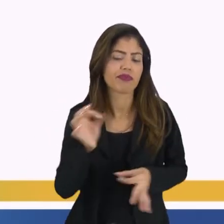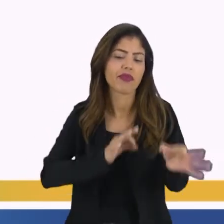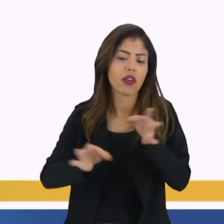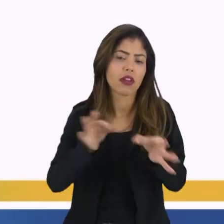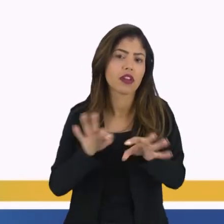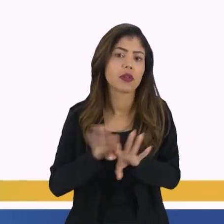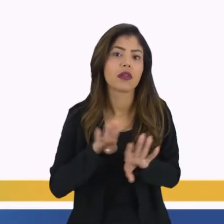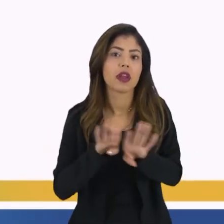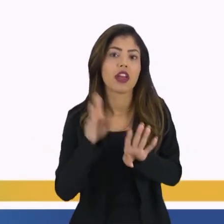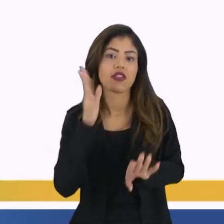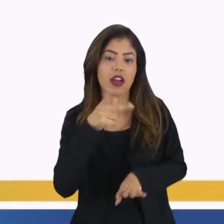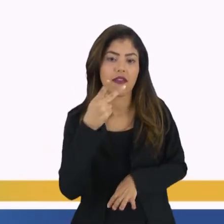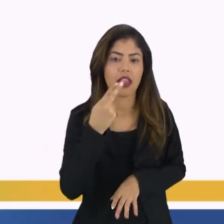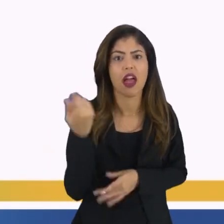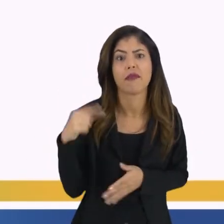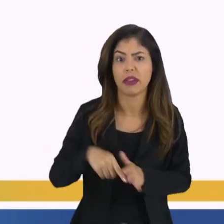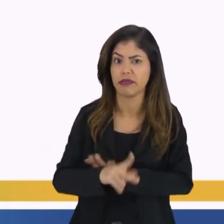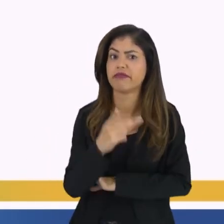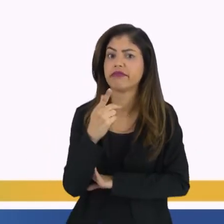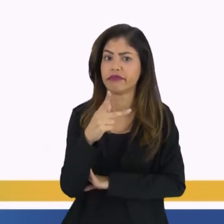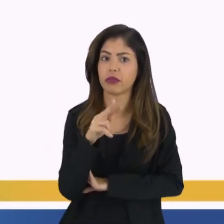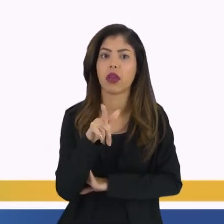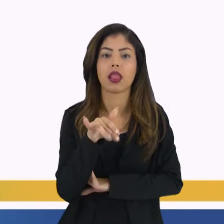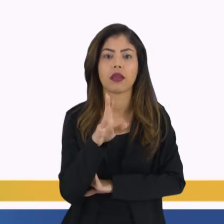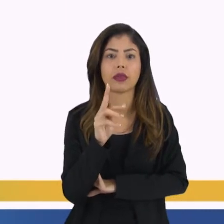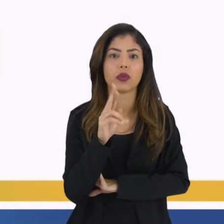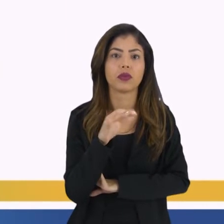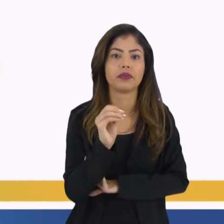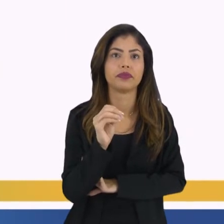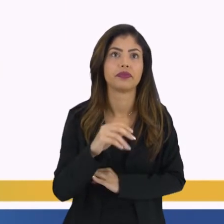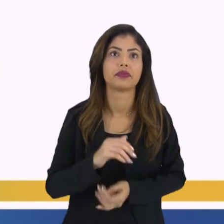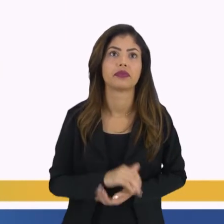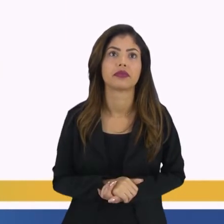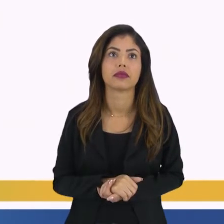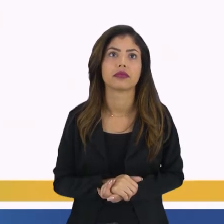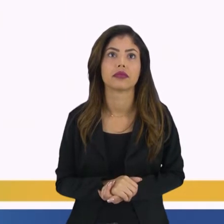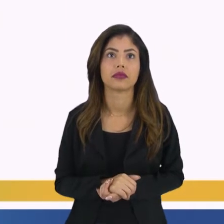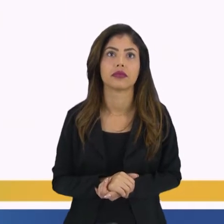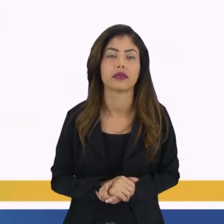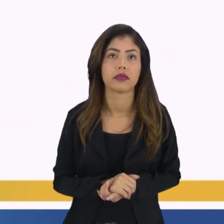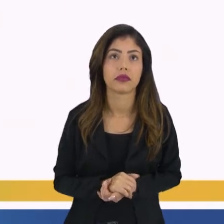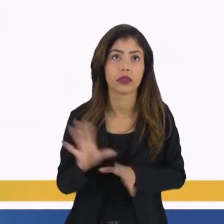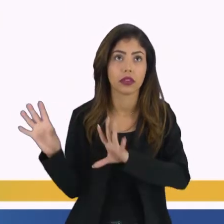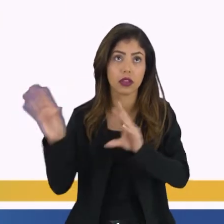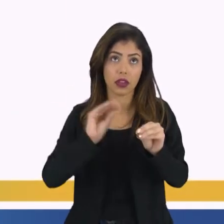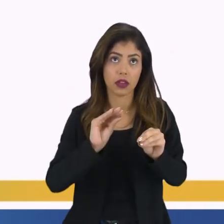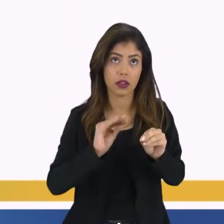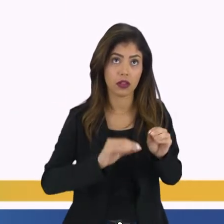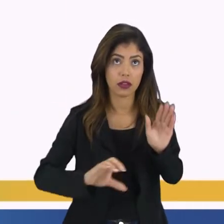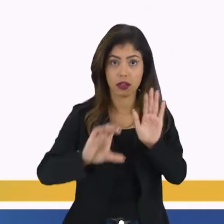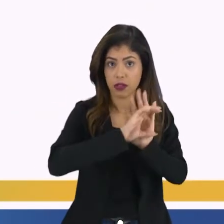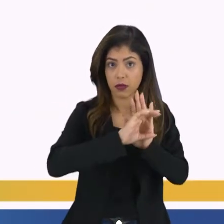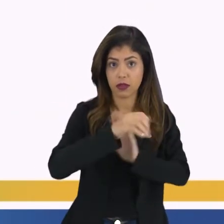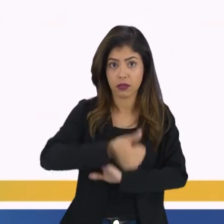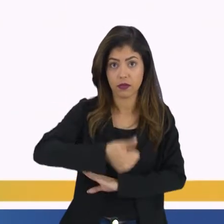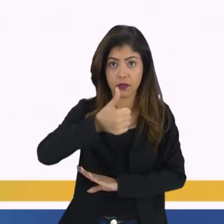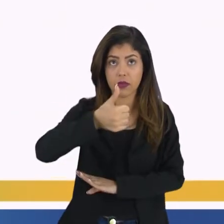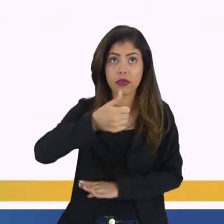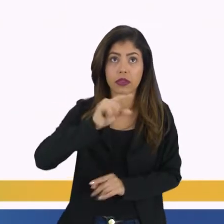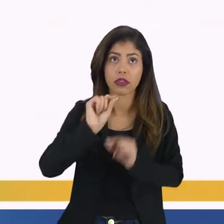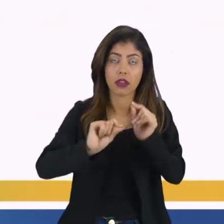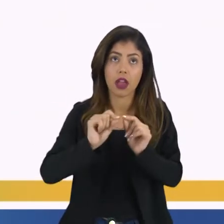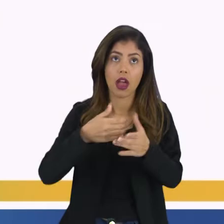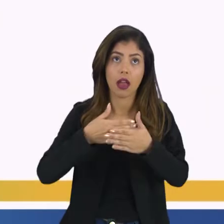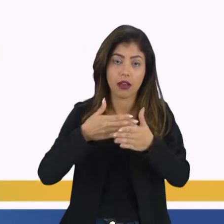noção de que ele vai falar de assuntos bem mais polêmicos. Tudo bem? Então vamos lá, gente. Eu trouxe aqui para vocês o capítulo 1, que vai dar abertura,